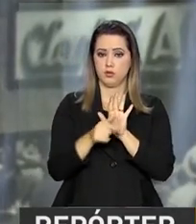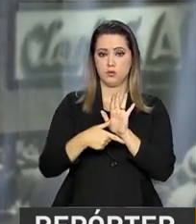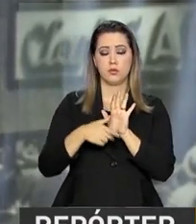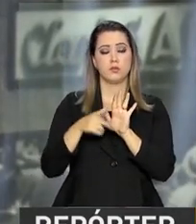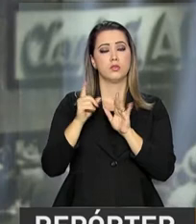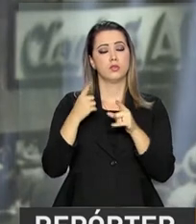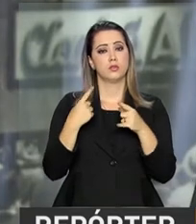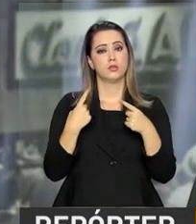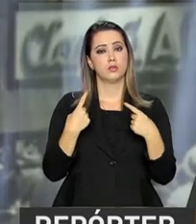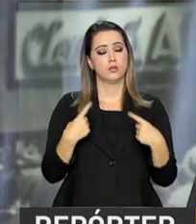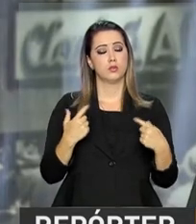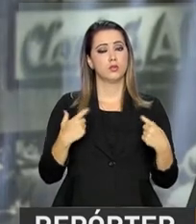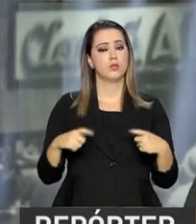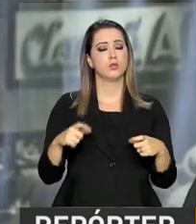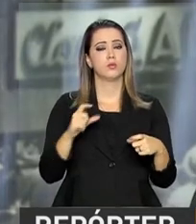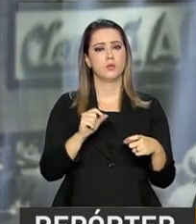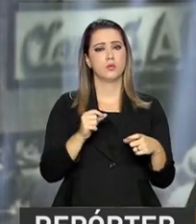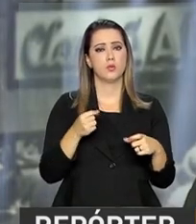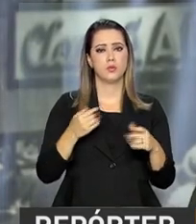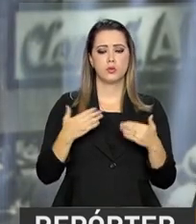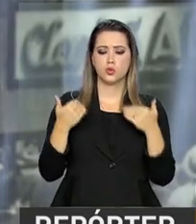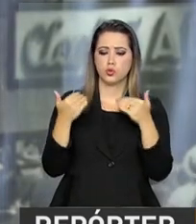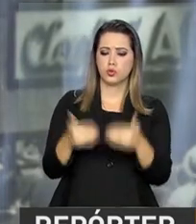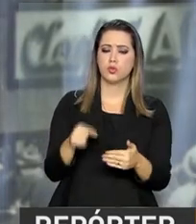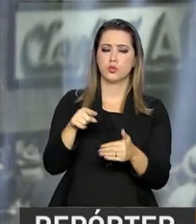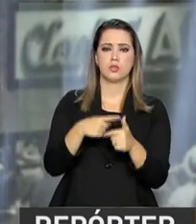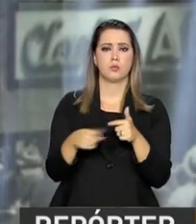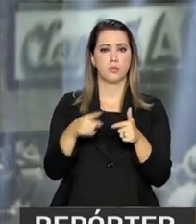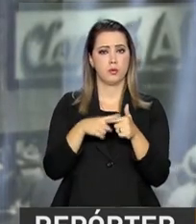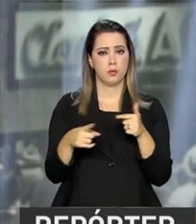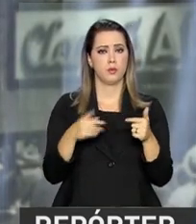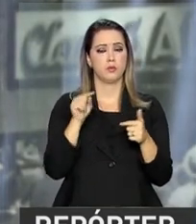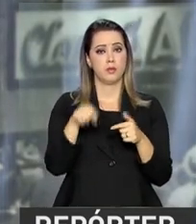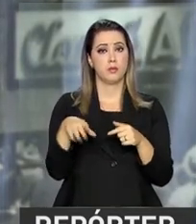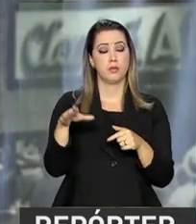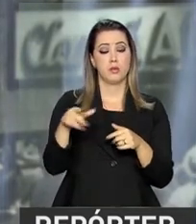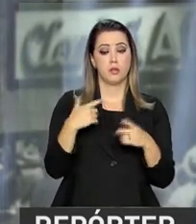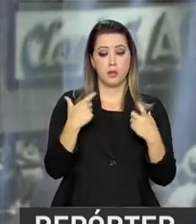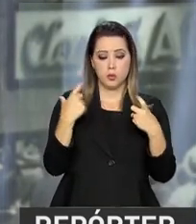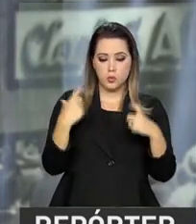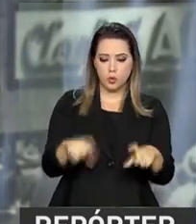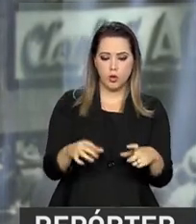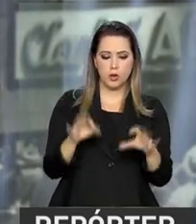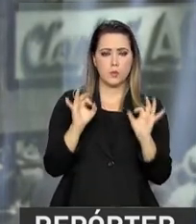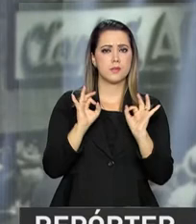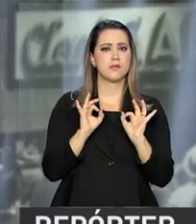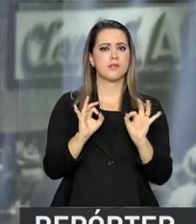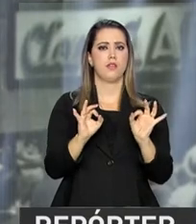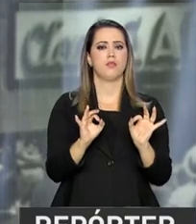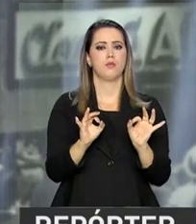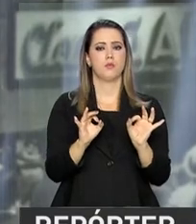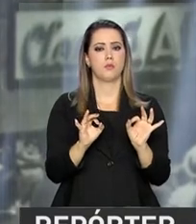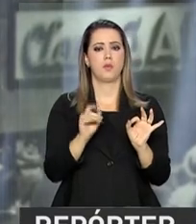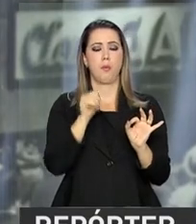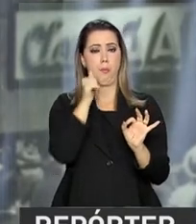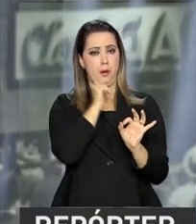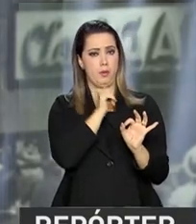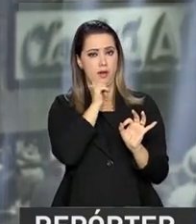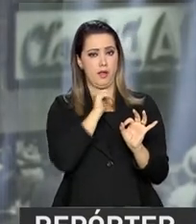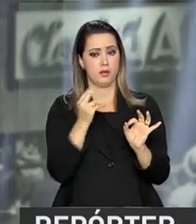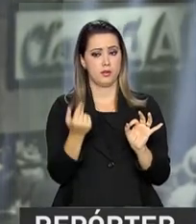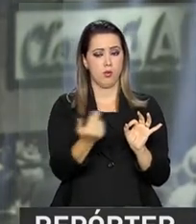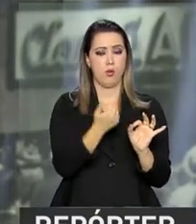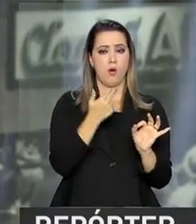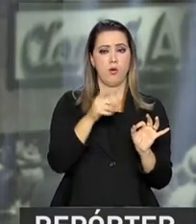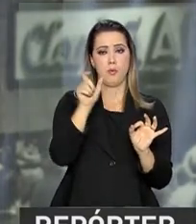é exatamente enfrentar essa problemática ou seja teremos um espaço é para mulheres assim como